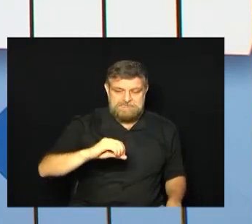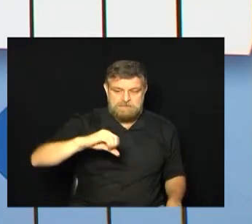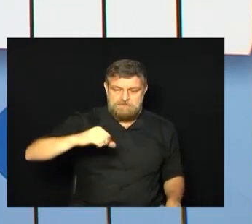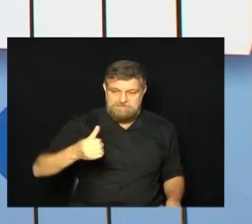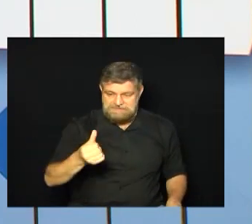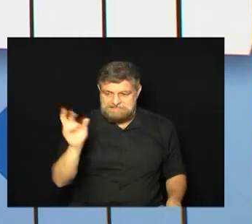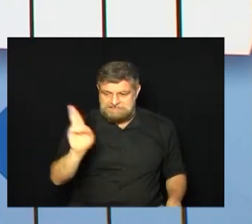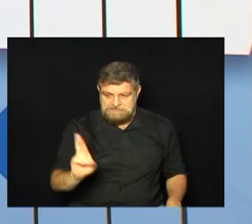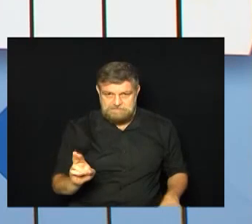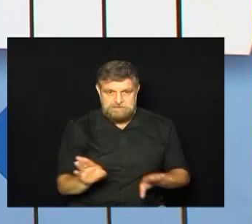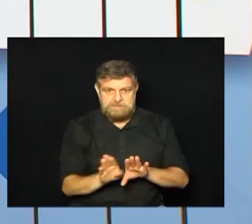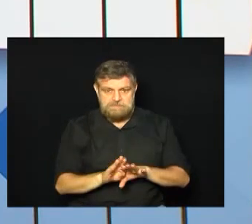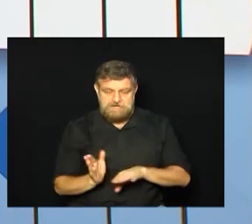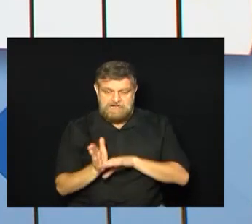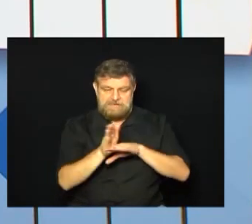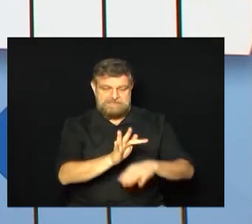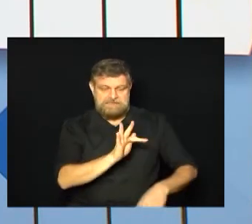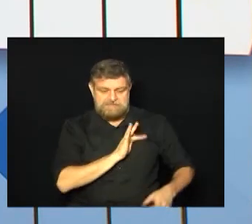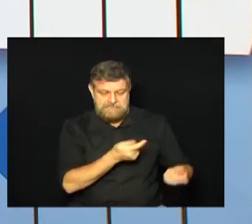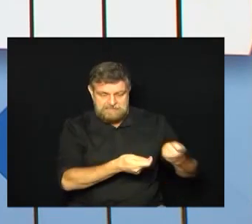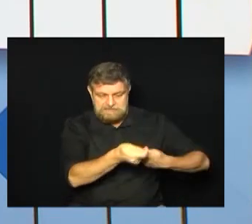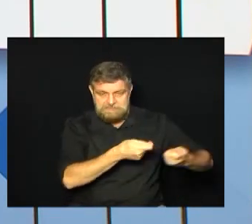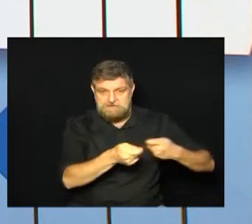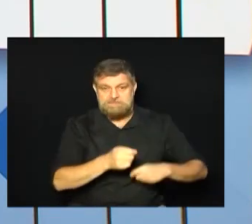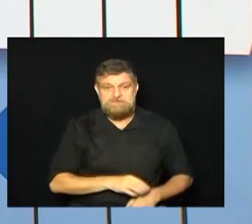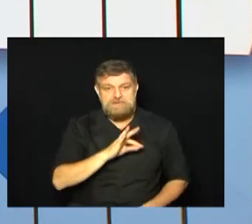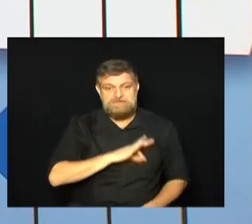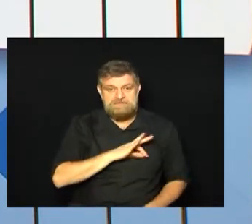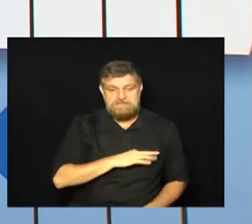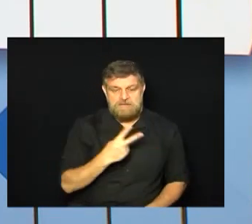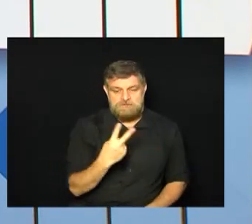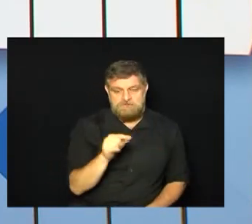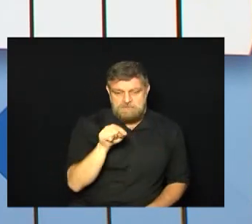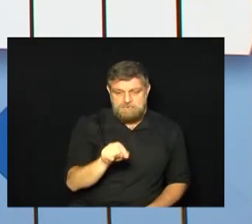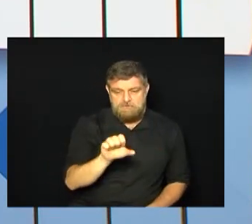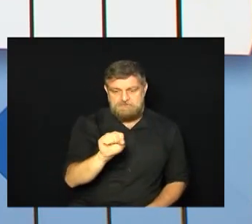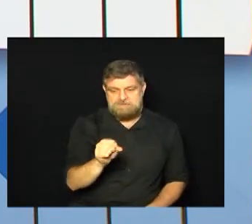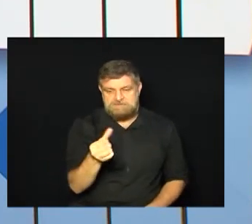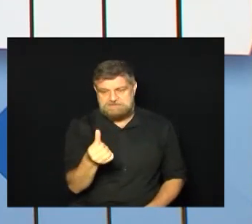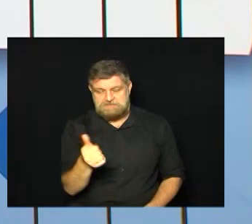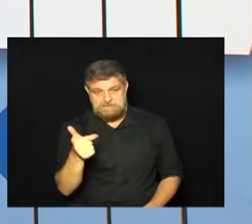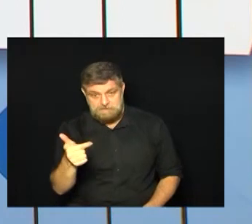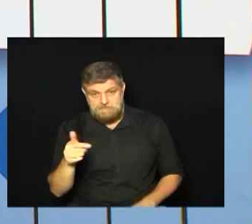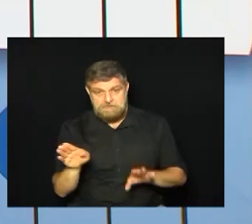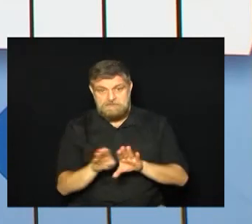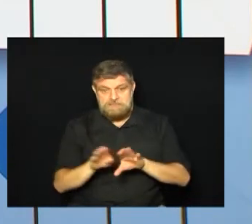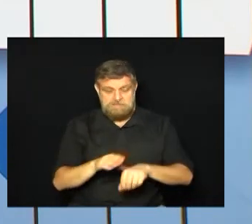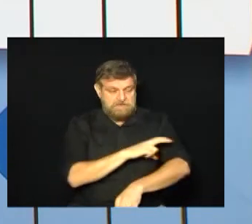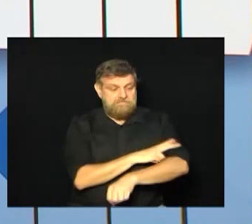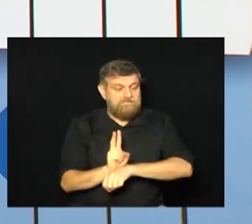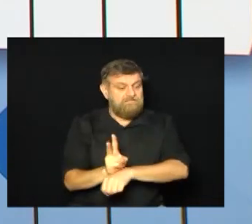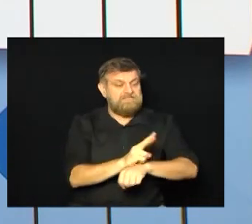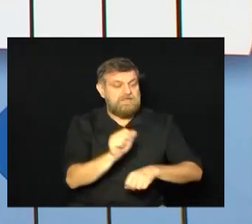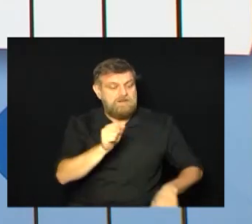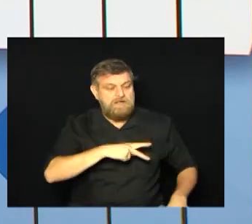2.096, assistente técnico administrativo, salário de R$ 2.862, fiscal previdenciário,